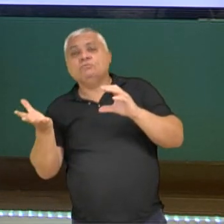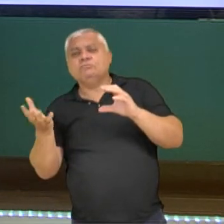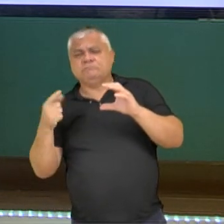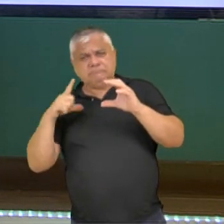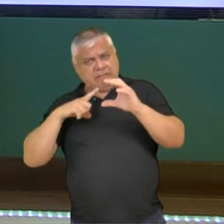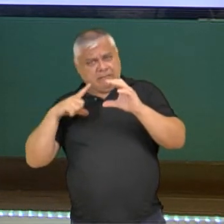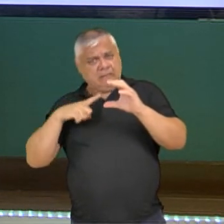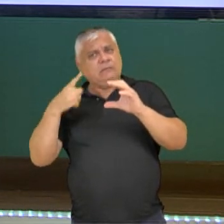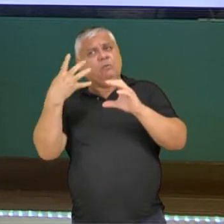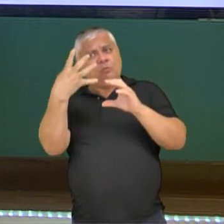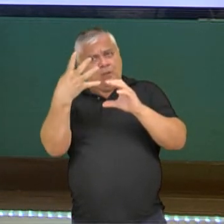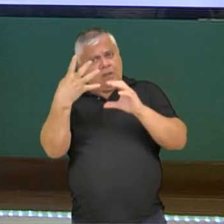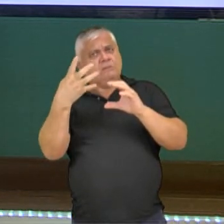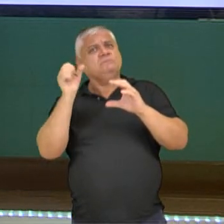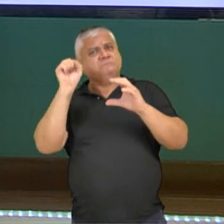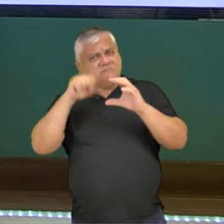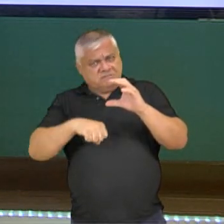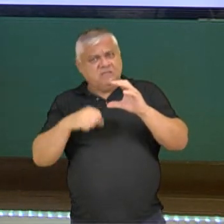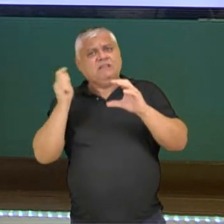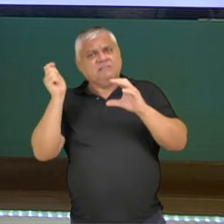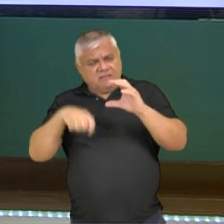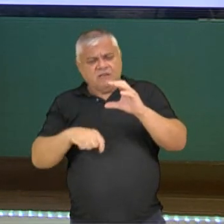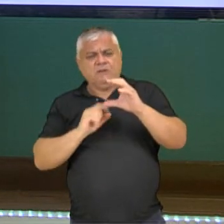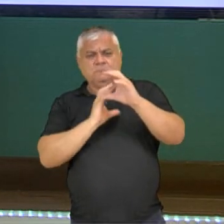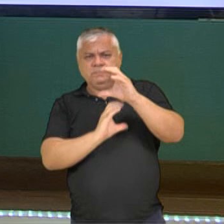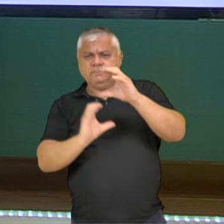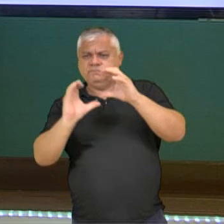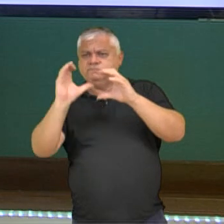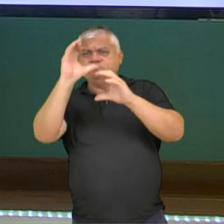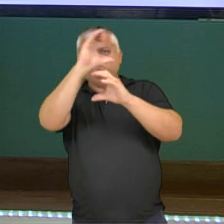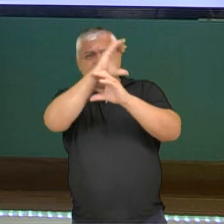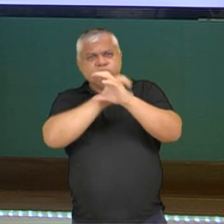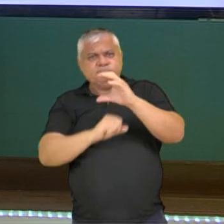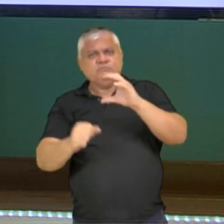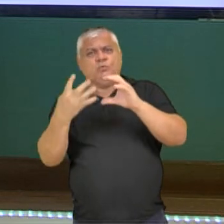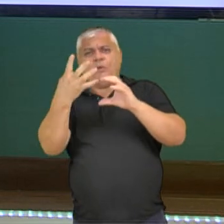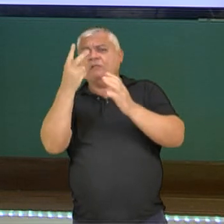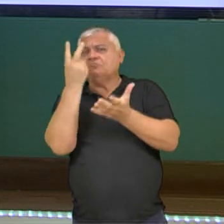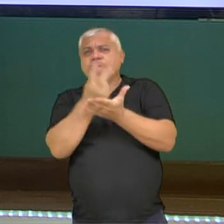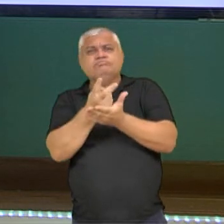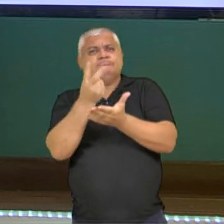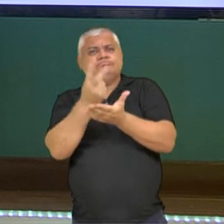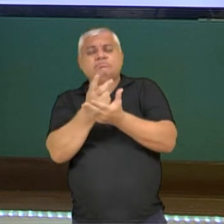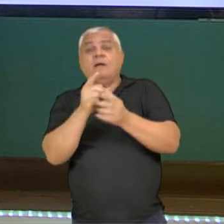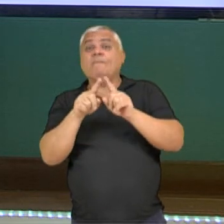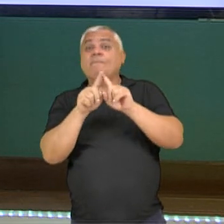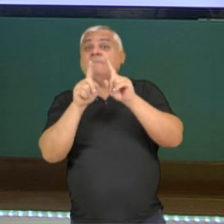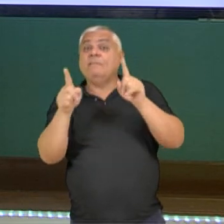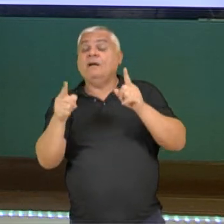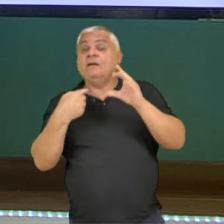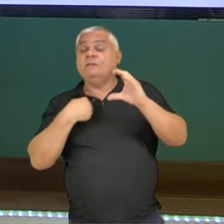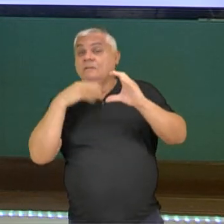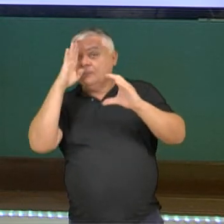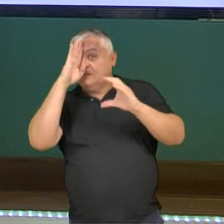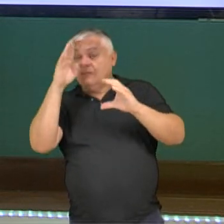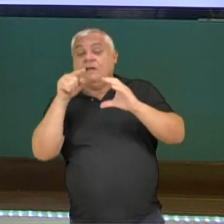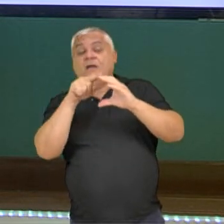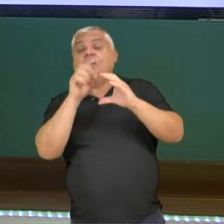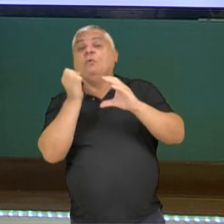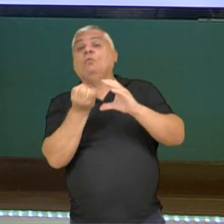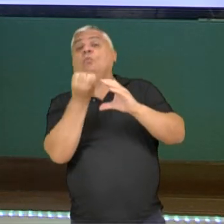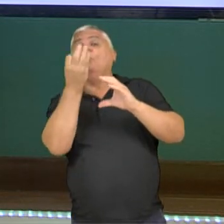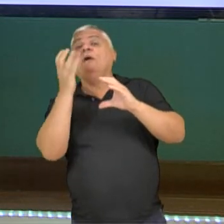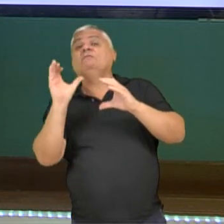4 ligações. Sim, o carbono sempre fará 4 ligações químicas, tá? Mas a ideia é quantos